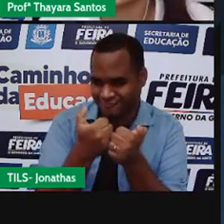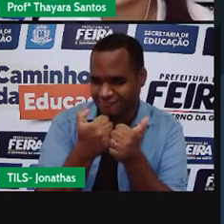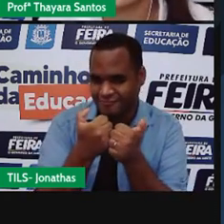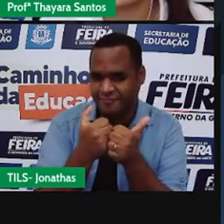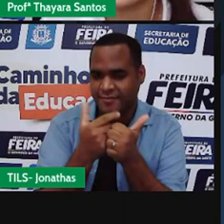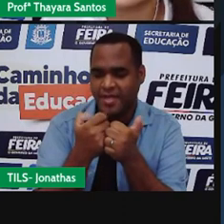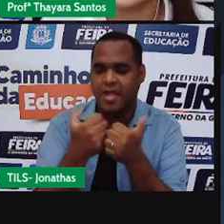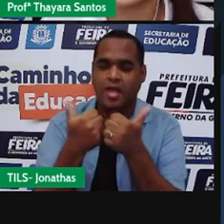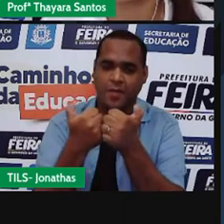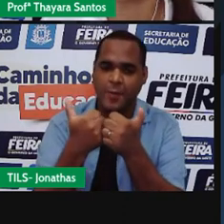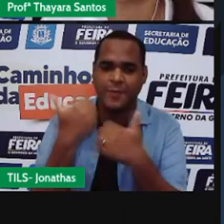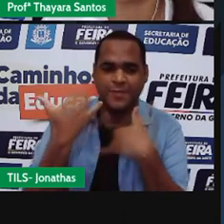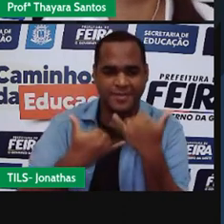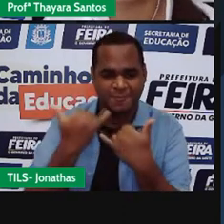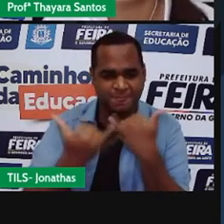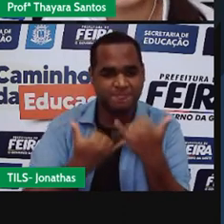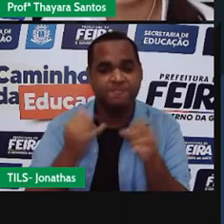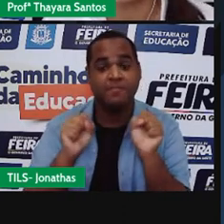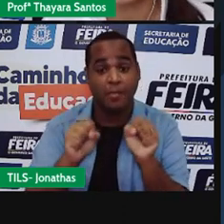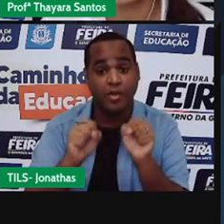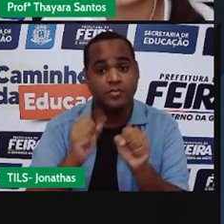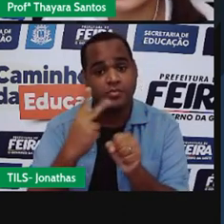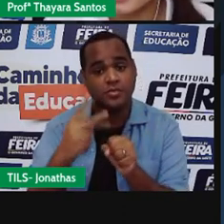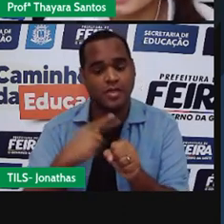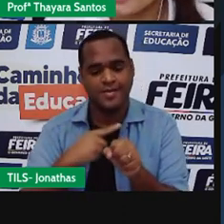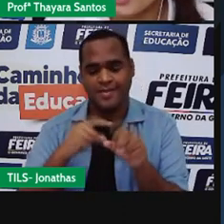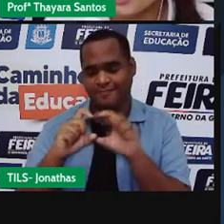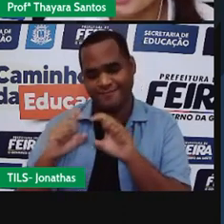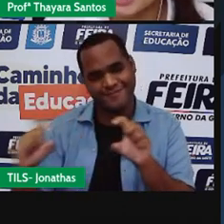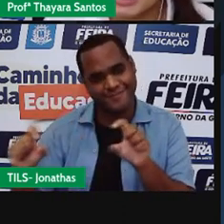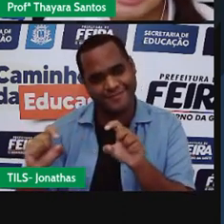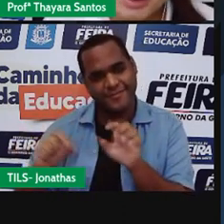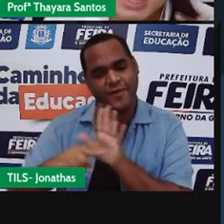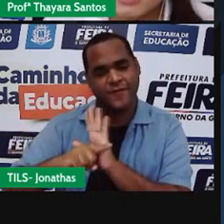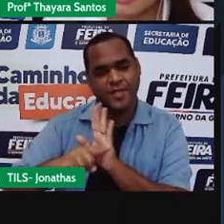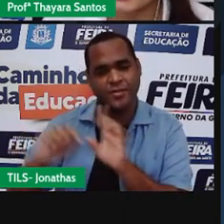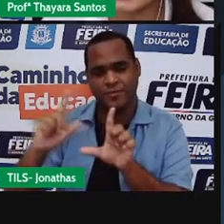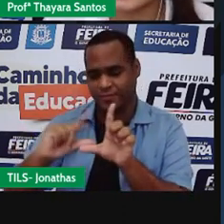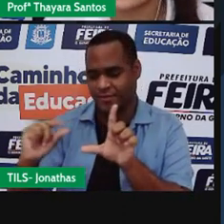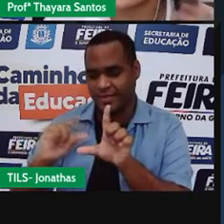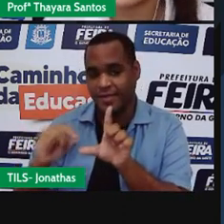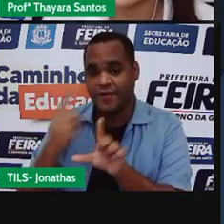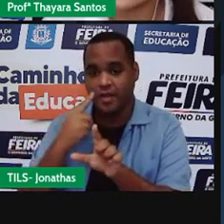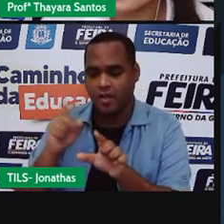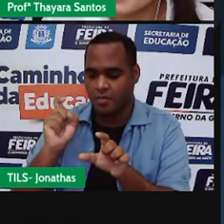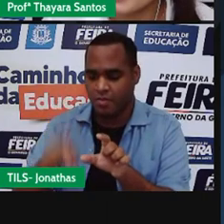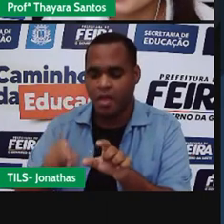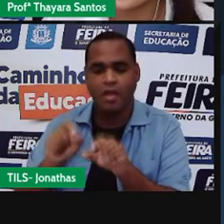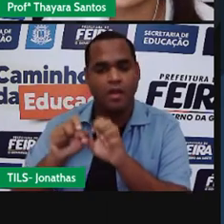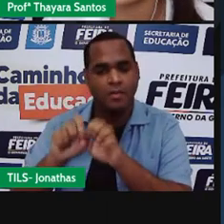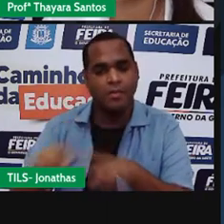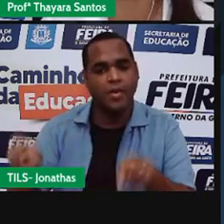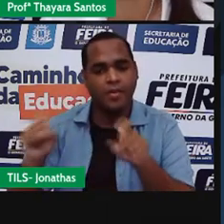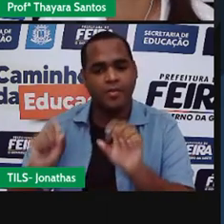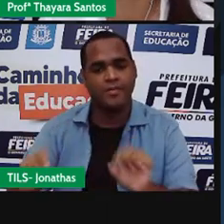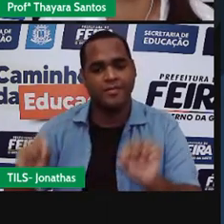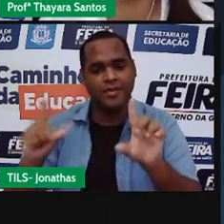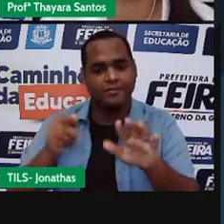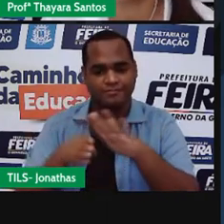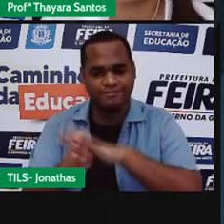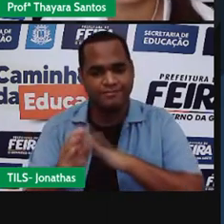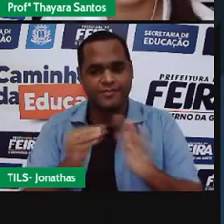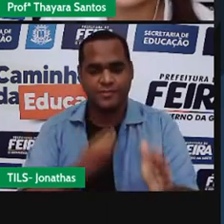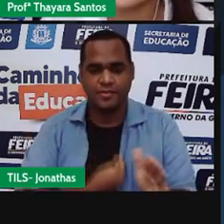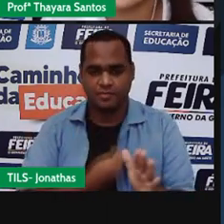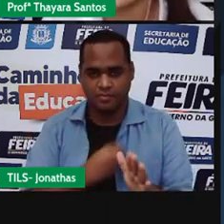um joguinho aí para vocês. E ele vai estar na descrição desse vídeo, o link, que vocês vão poder clicar e ter acesso a esse jogo. Vou clicar